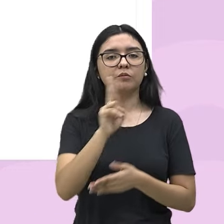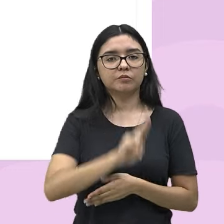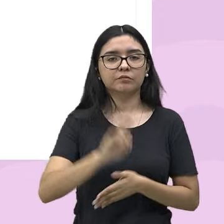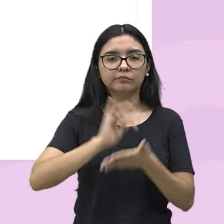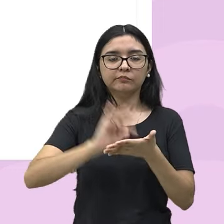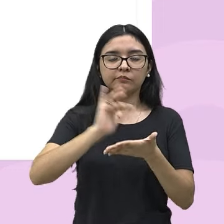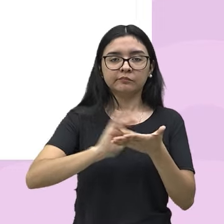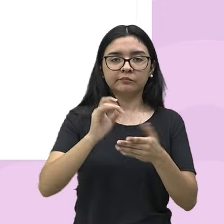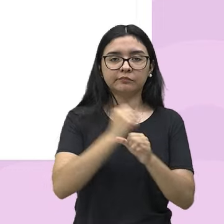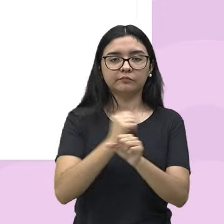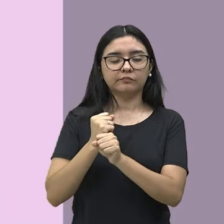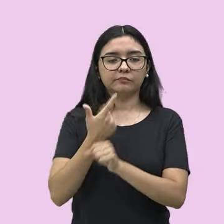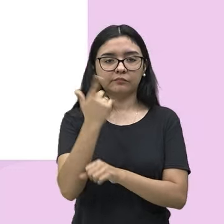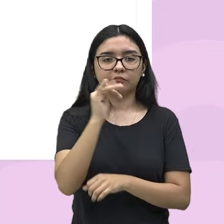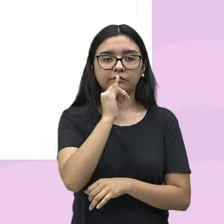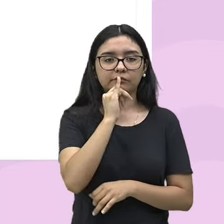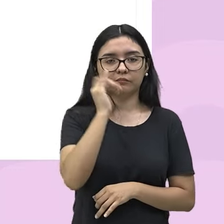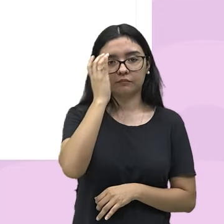mais um exemplo.